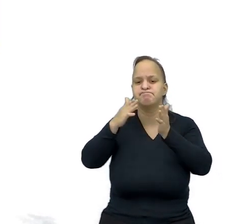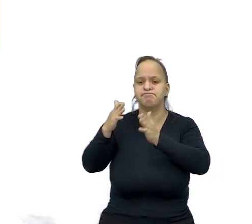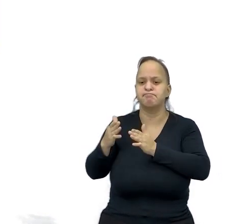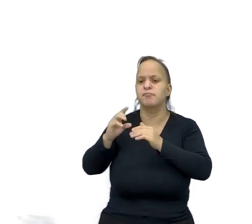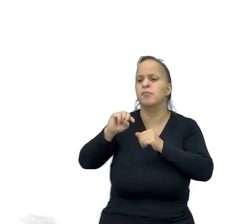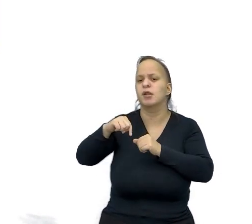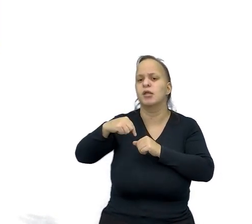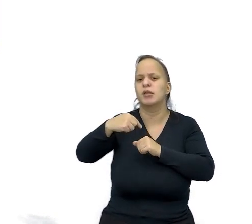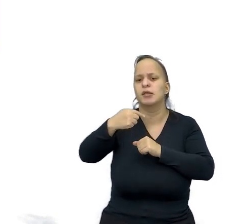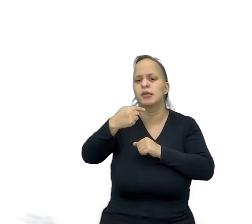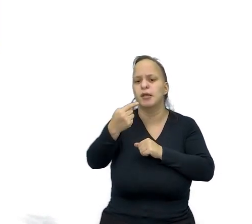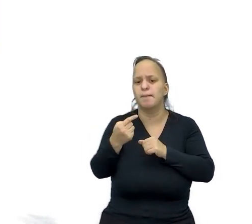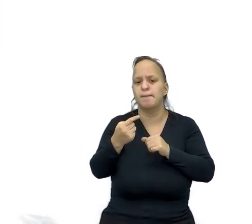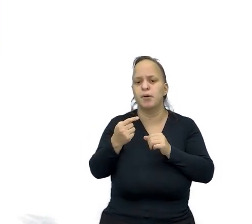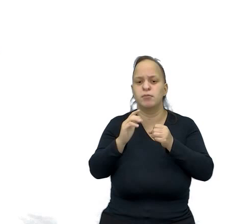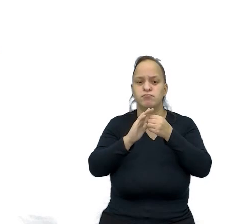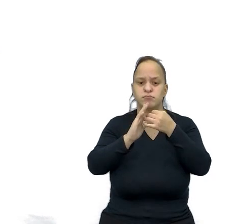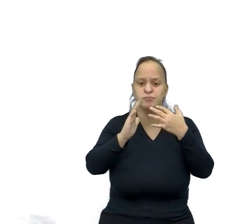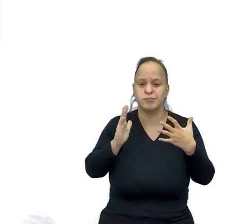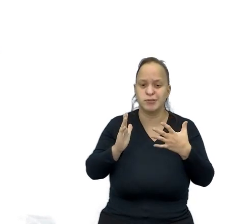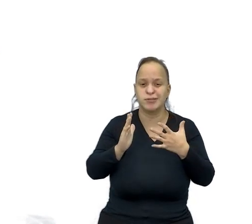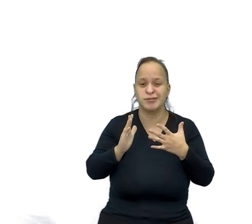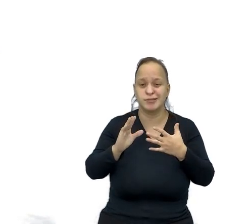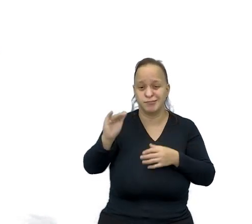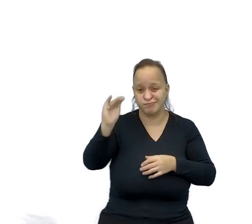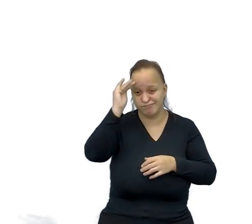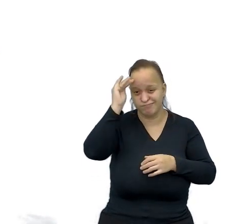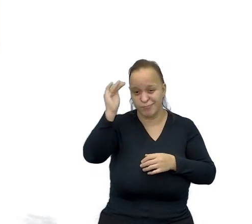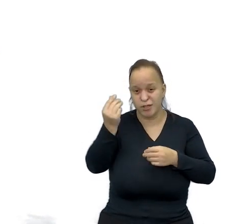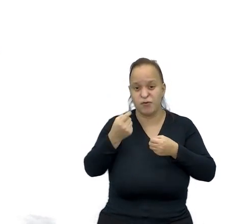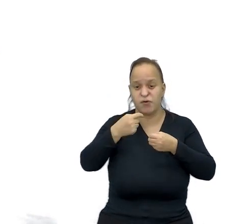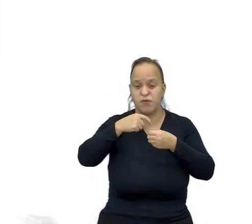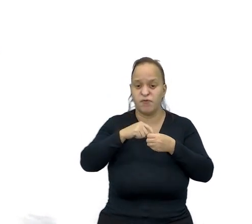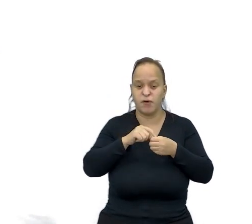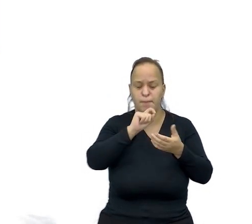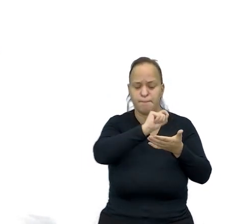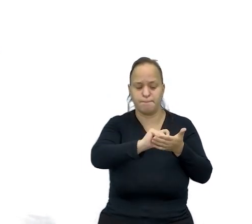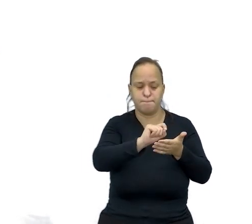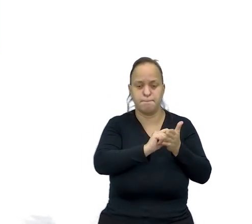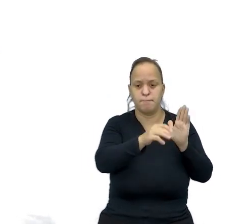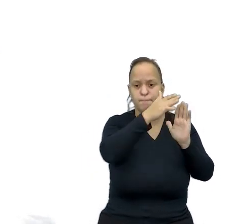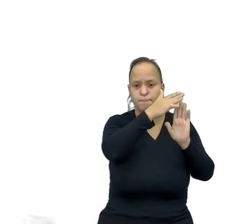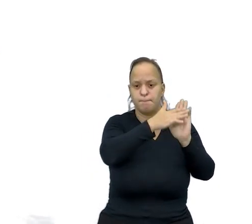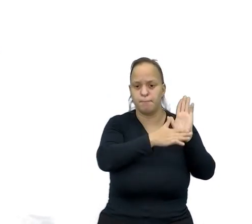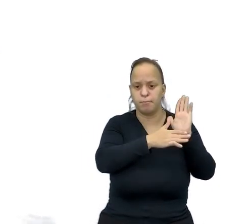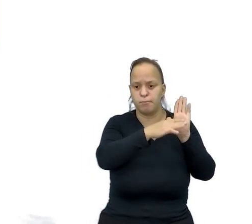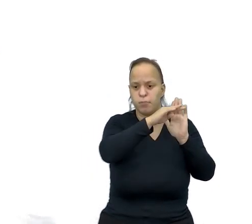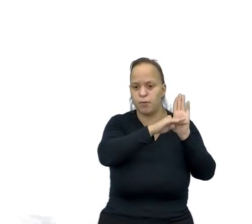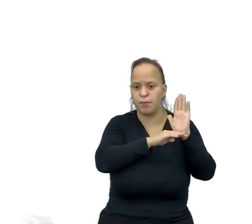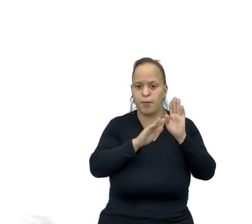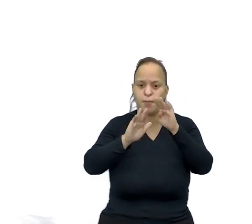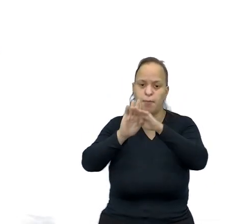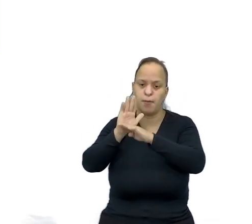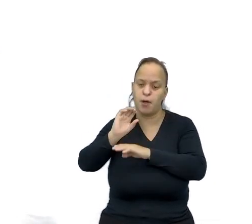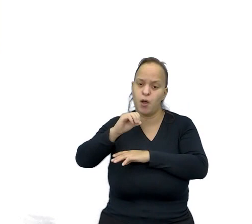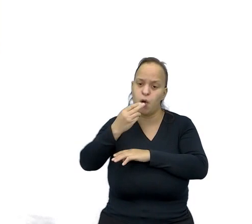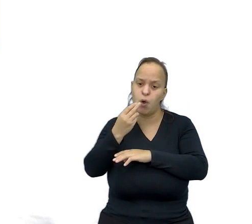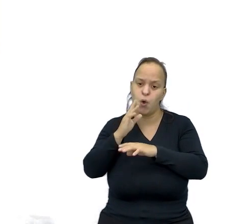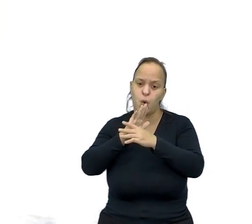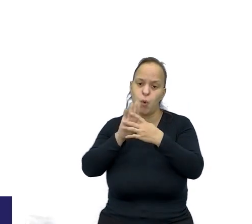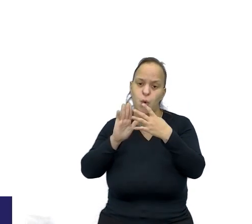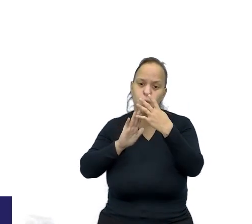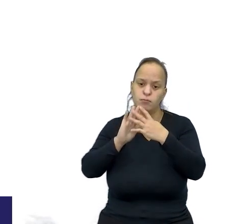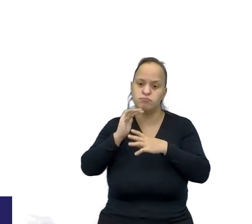poema, anotações por meio de uma lista ou tabela do estilo e de usos da linguagem.